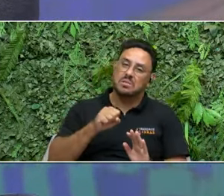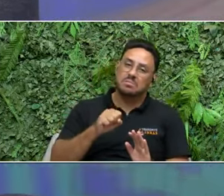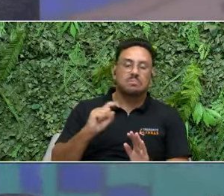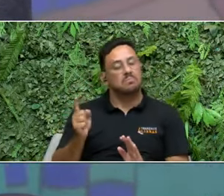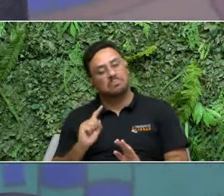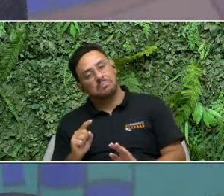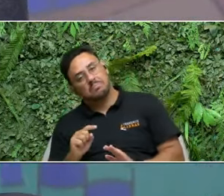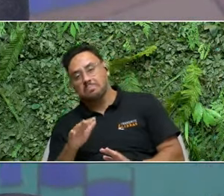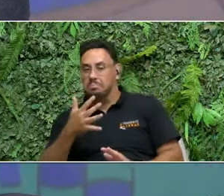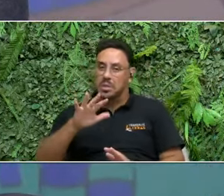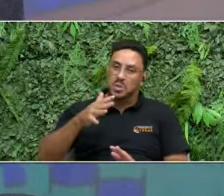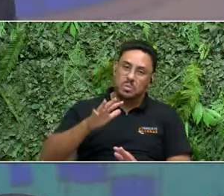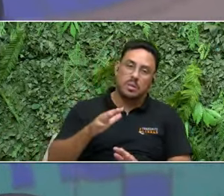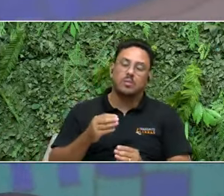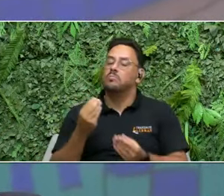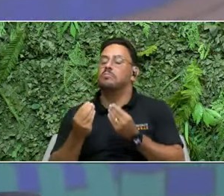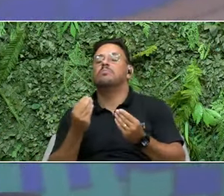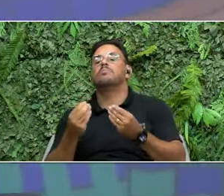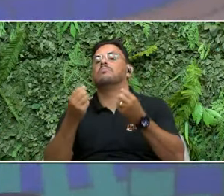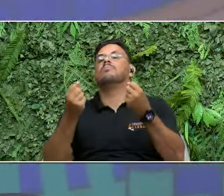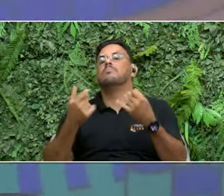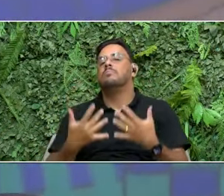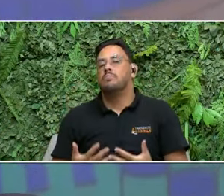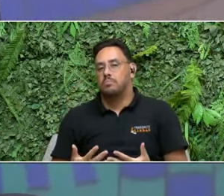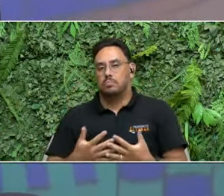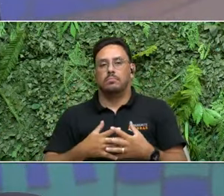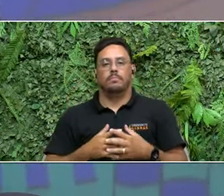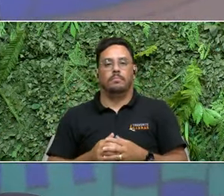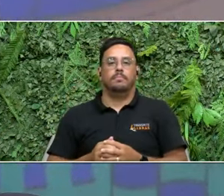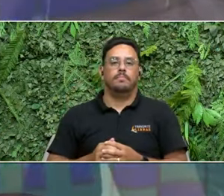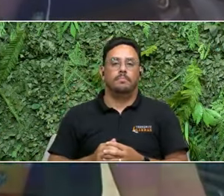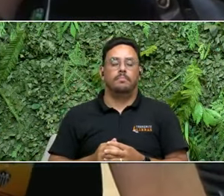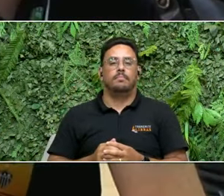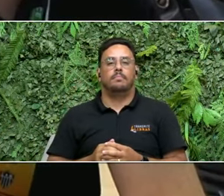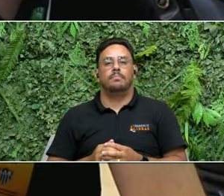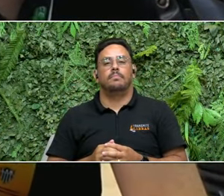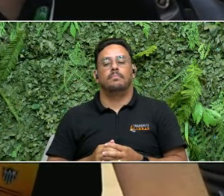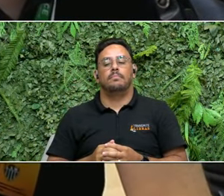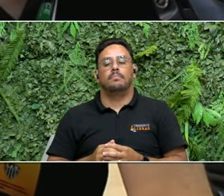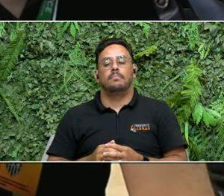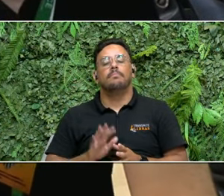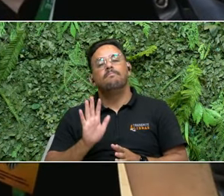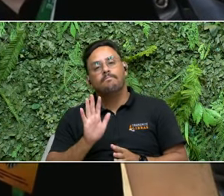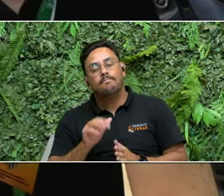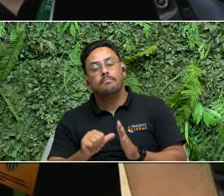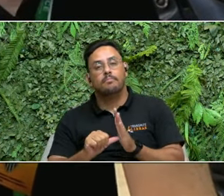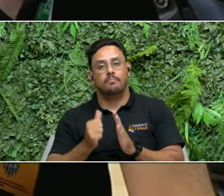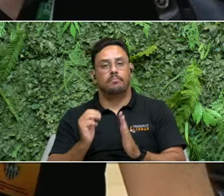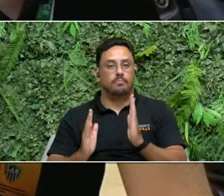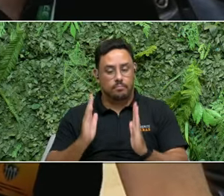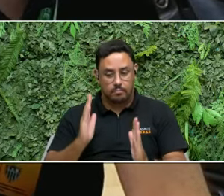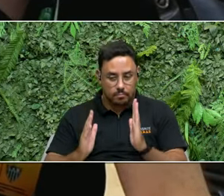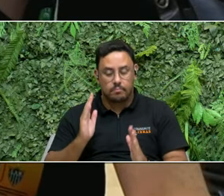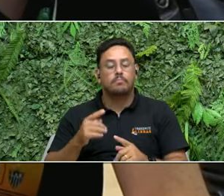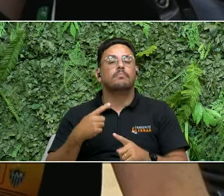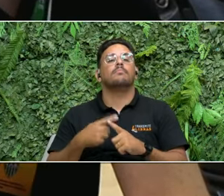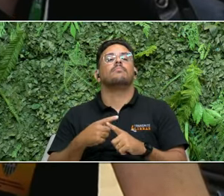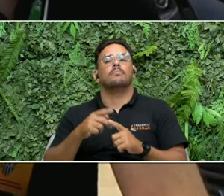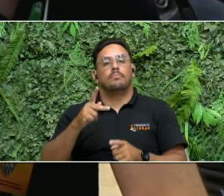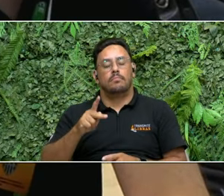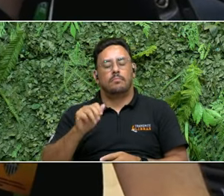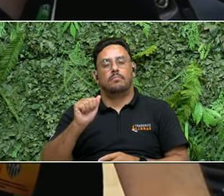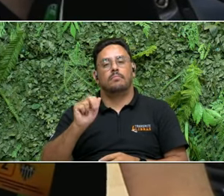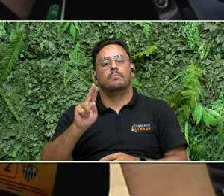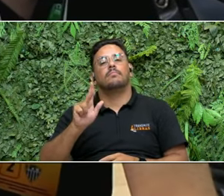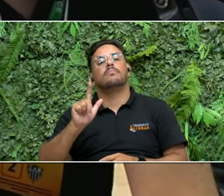ou não foi bem assim não no primeiro tempo não porque o Paulinho perdeu um